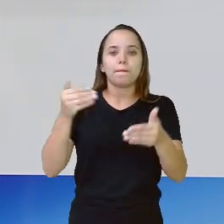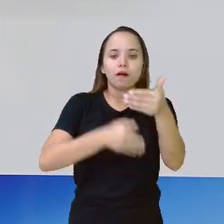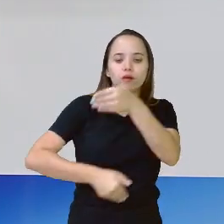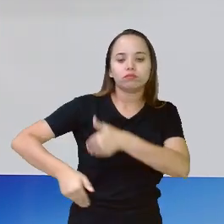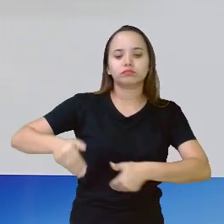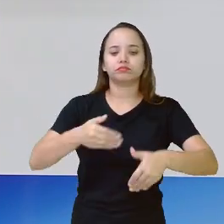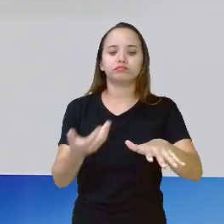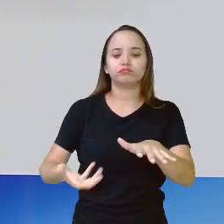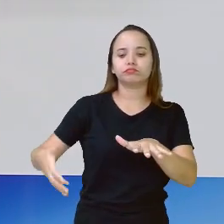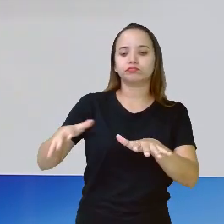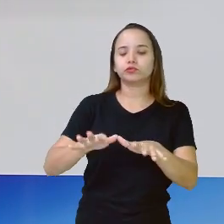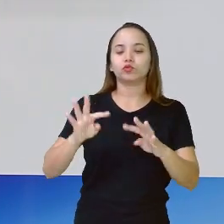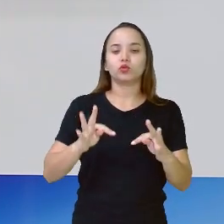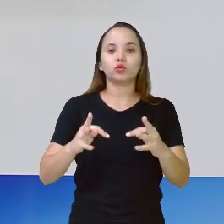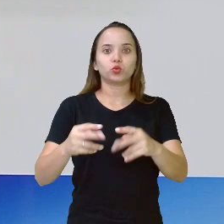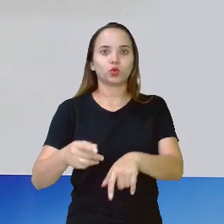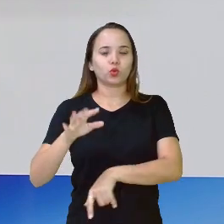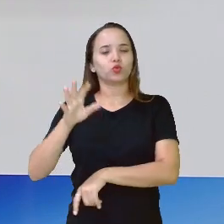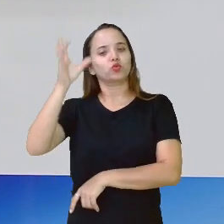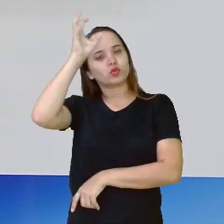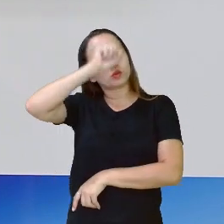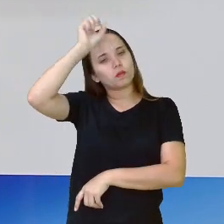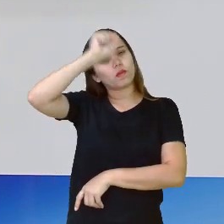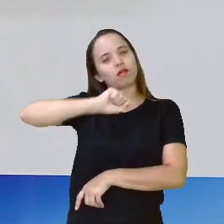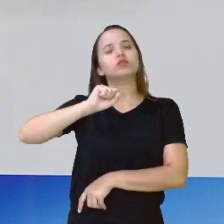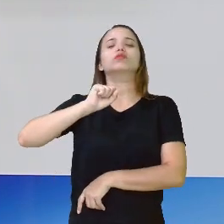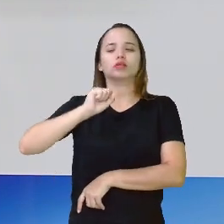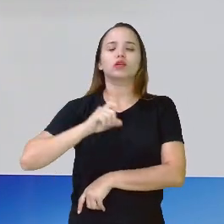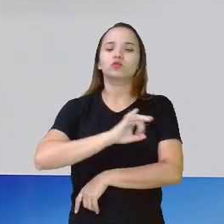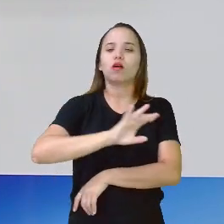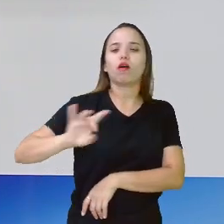essa aprendizagem significativa para esse estudante.